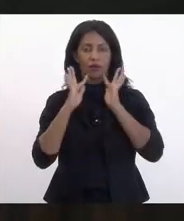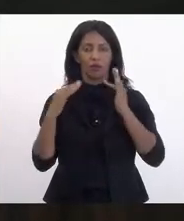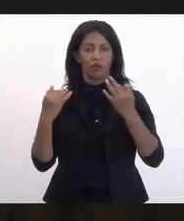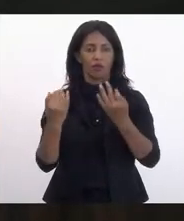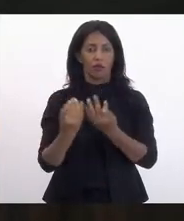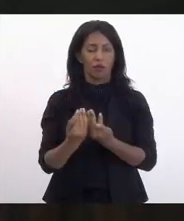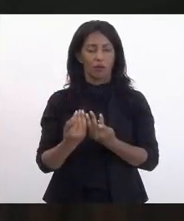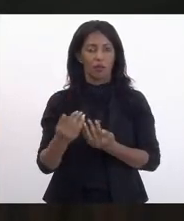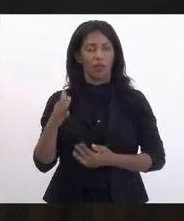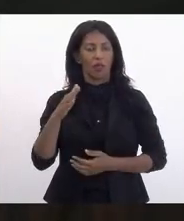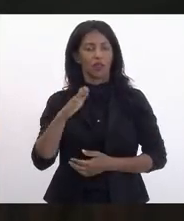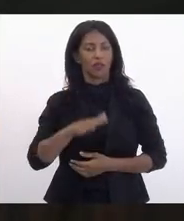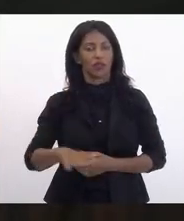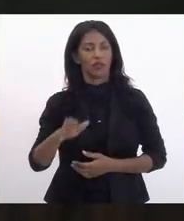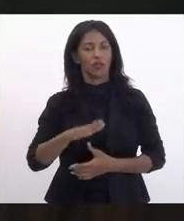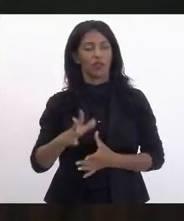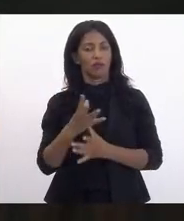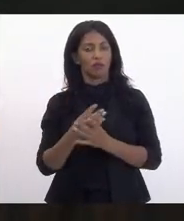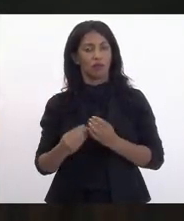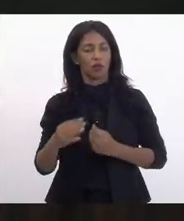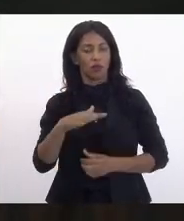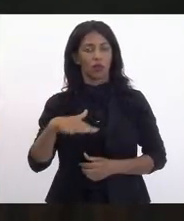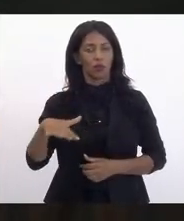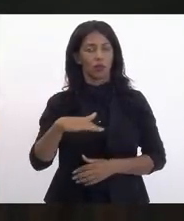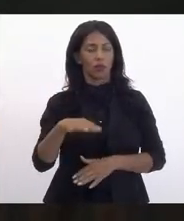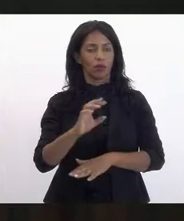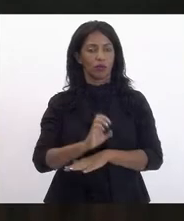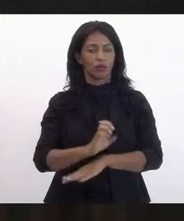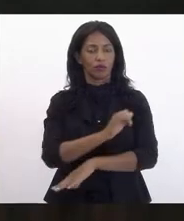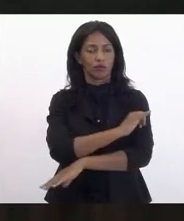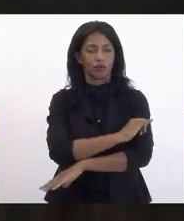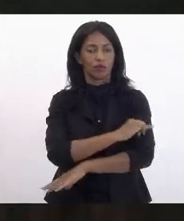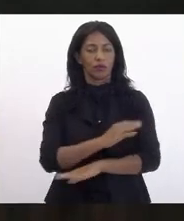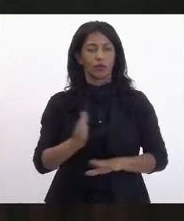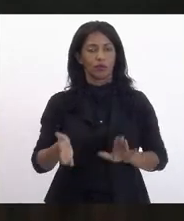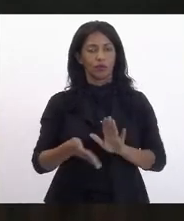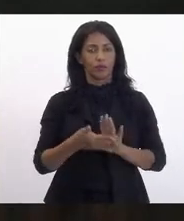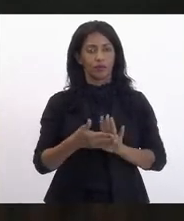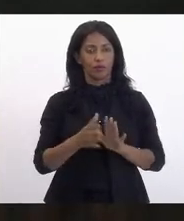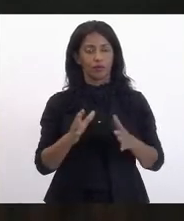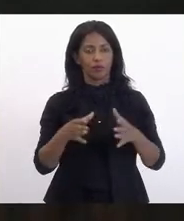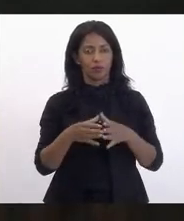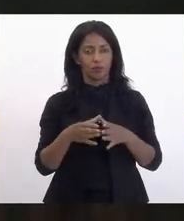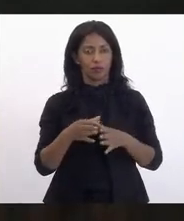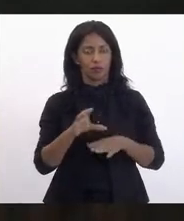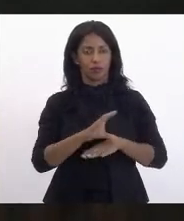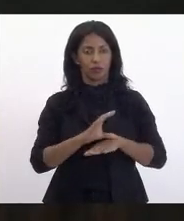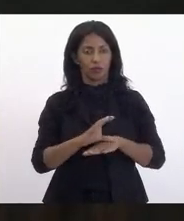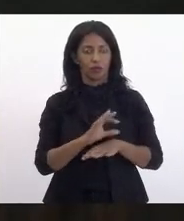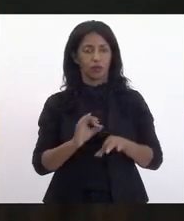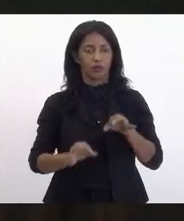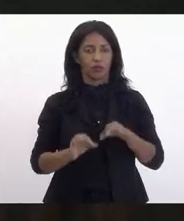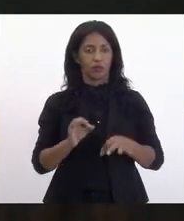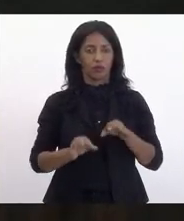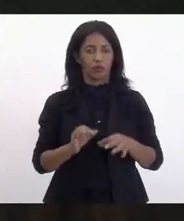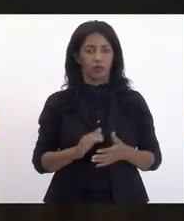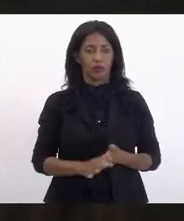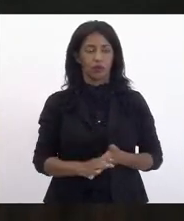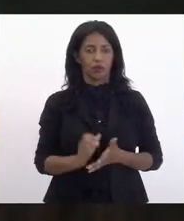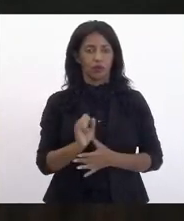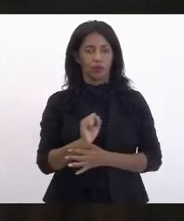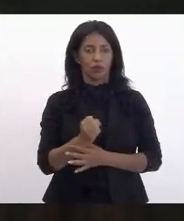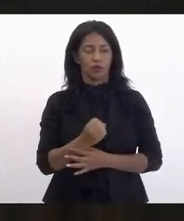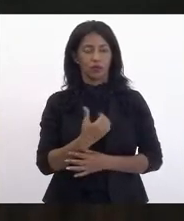de desaparecidos no âmbito do Estado do Rio de Janeiro, pendente de pareceres das comissões de Constituição e Justiça, de